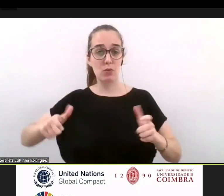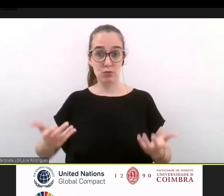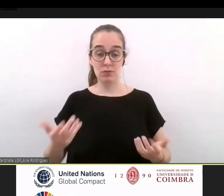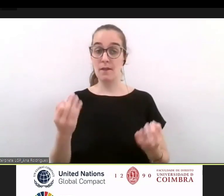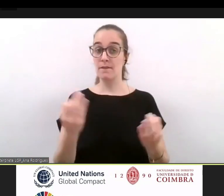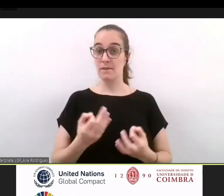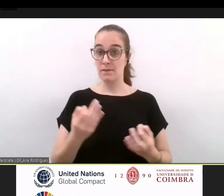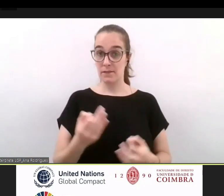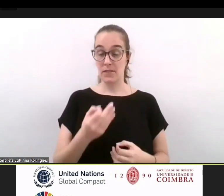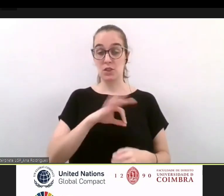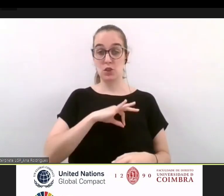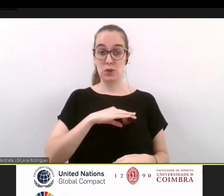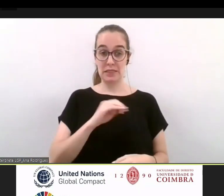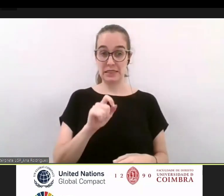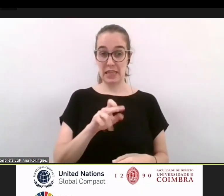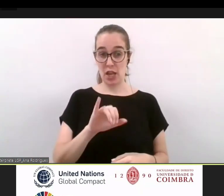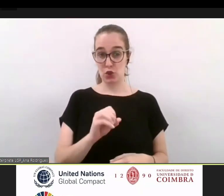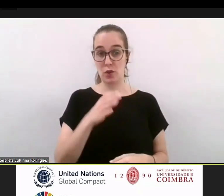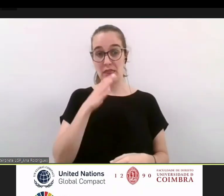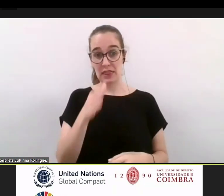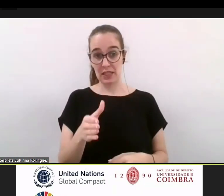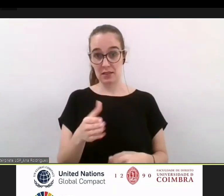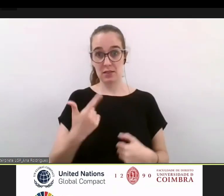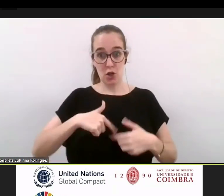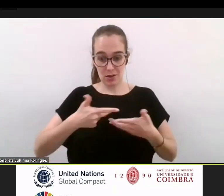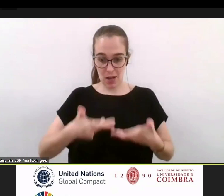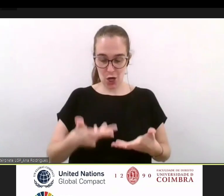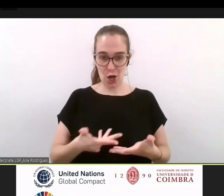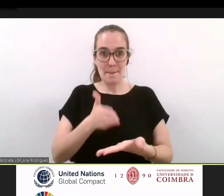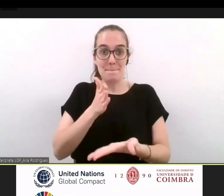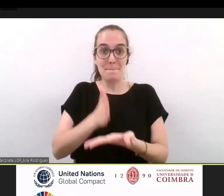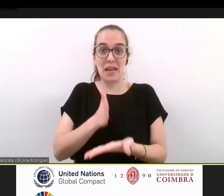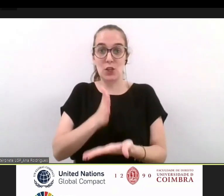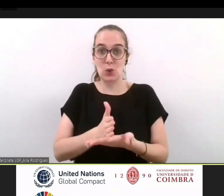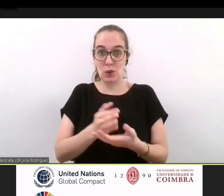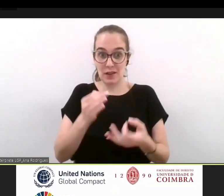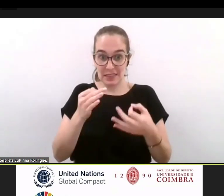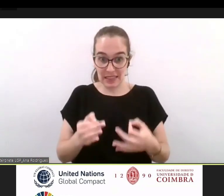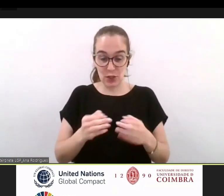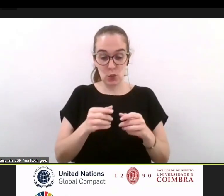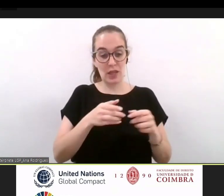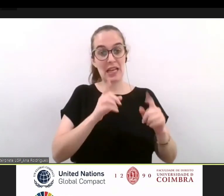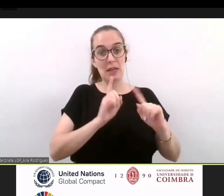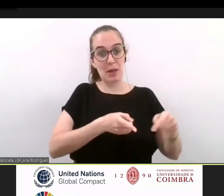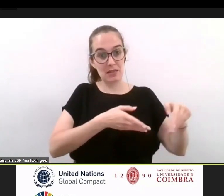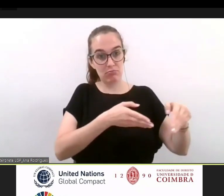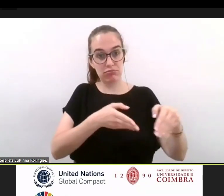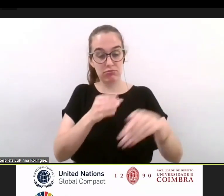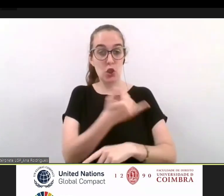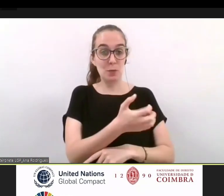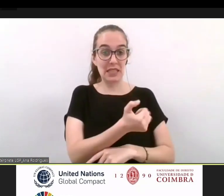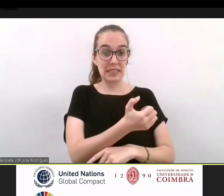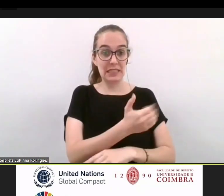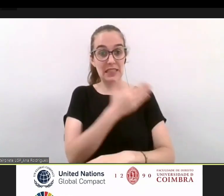referido pelo Sérgio Gomes da Silva, de facto estamos mesmo no meio do período deste trajeto que começou em 2015 e terminará